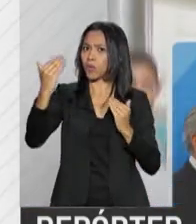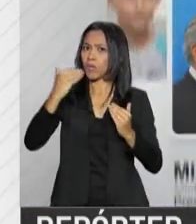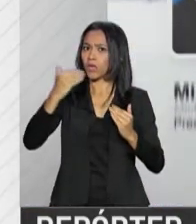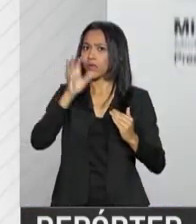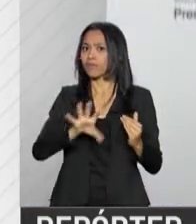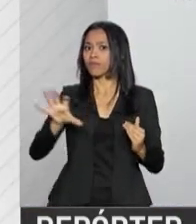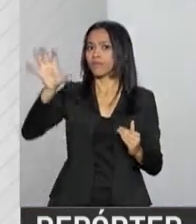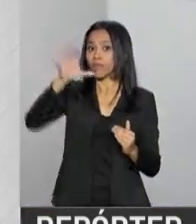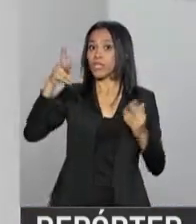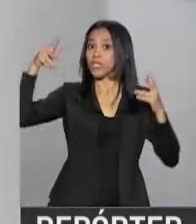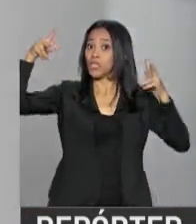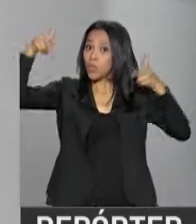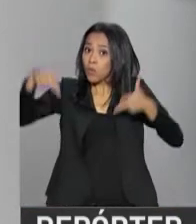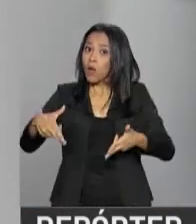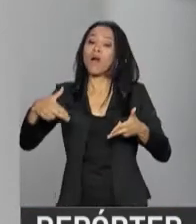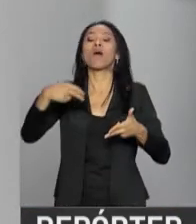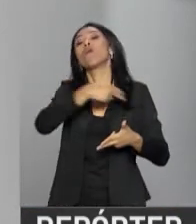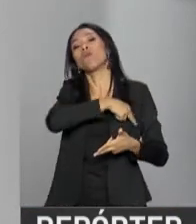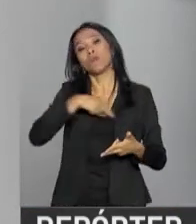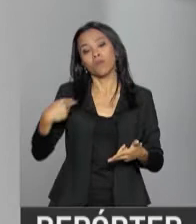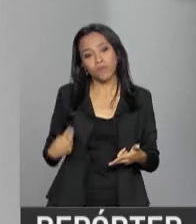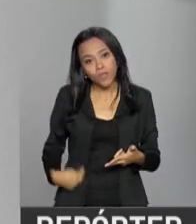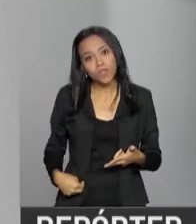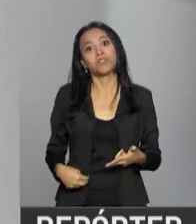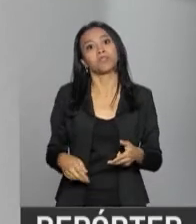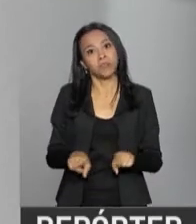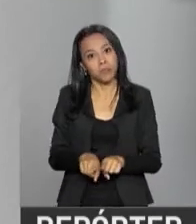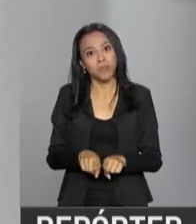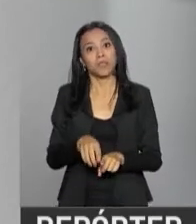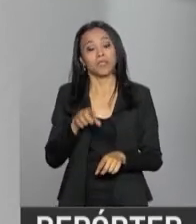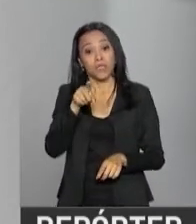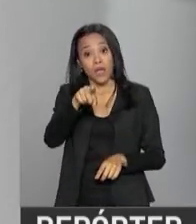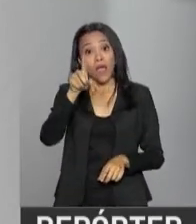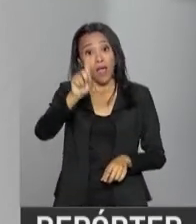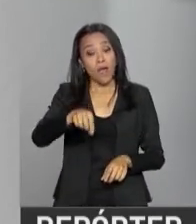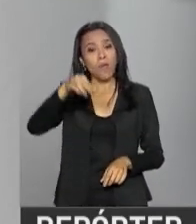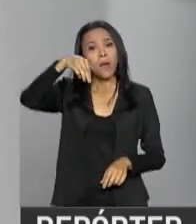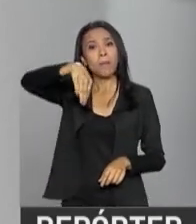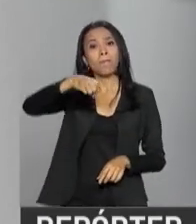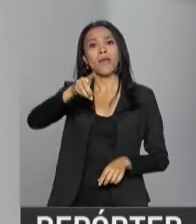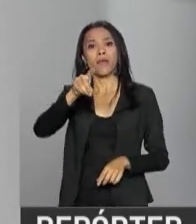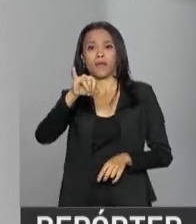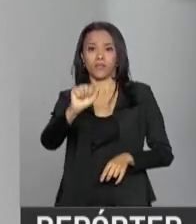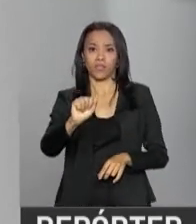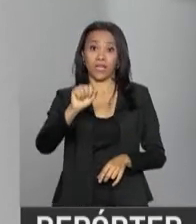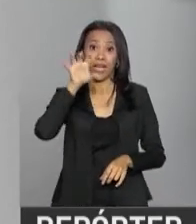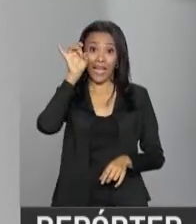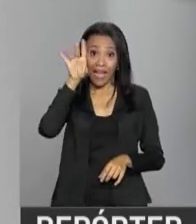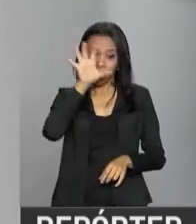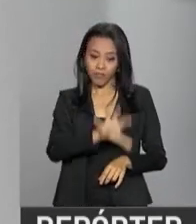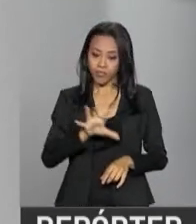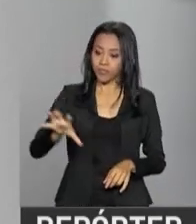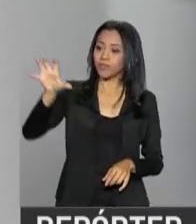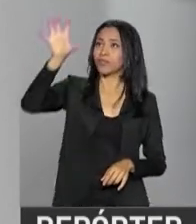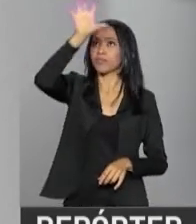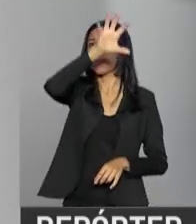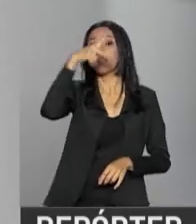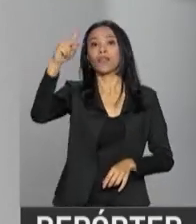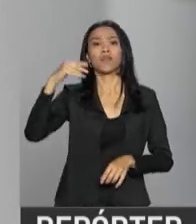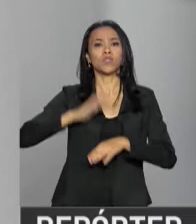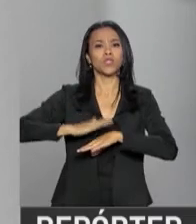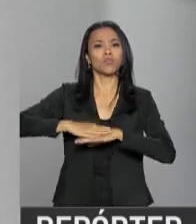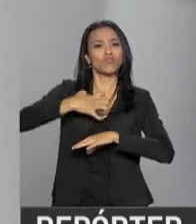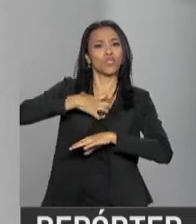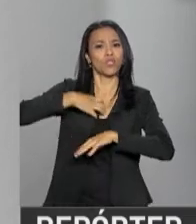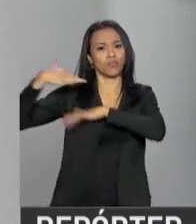ritmo chinês segundo o presidente o brasil é muito mais que uma média estatística cada região tem seu próprio dinamismo e o